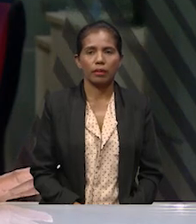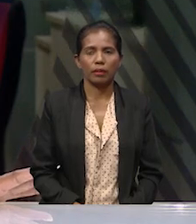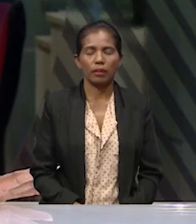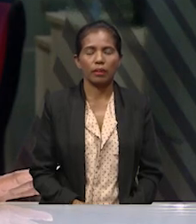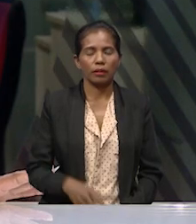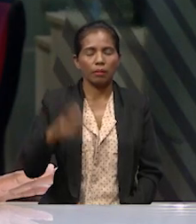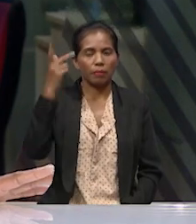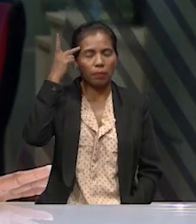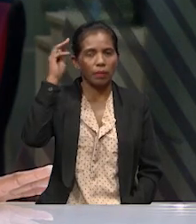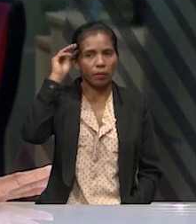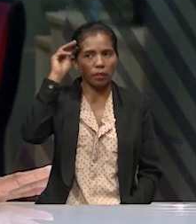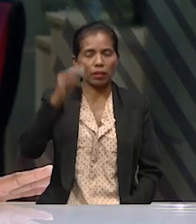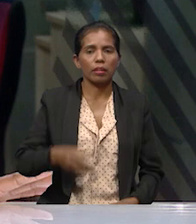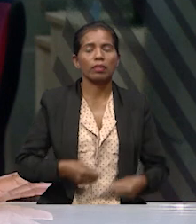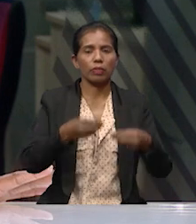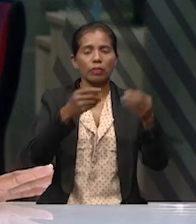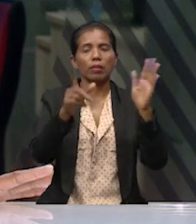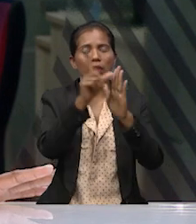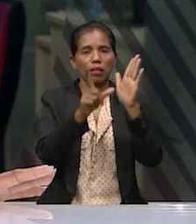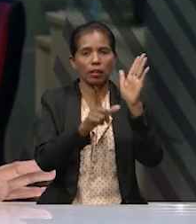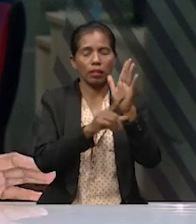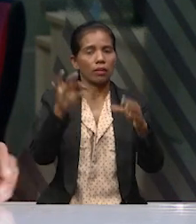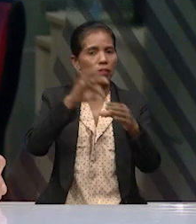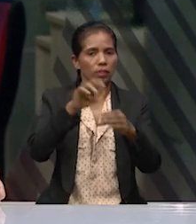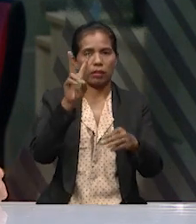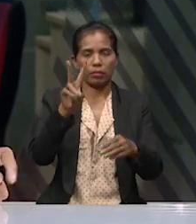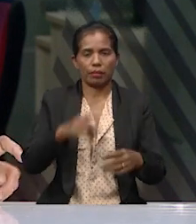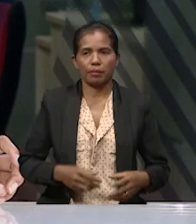Primeiro-ministro Armata Ruak, se fosse a lista de remodelação de Ruak.